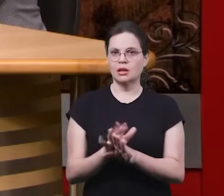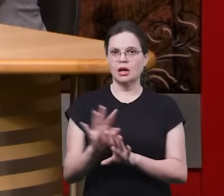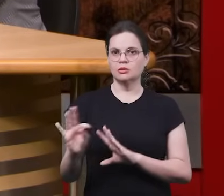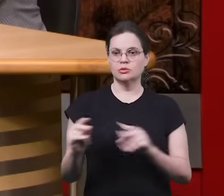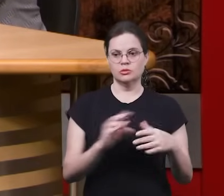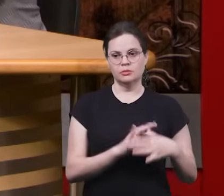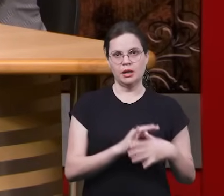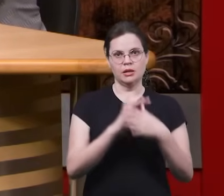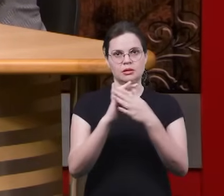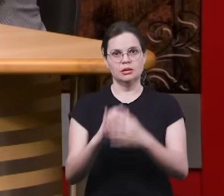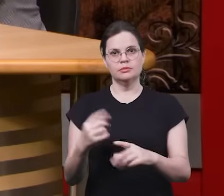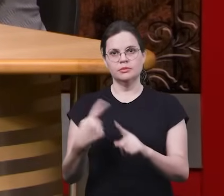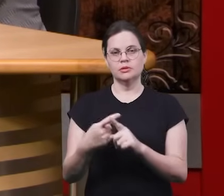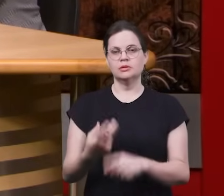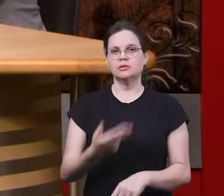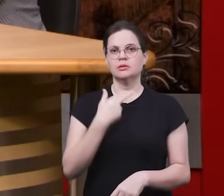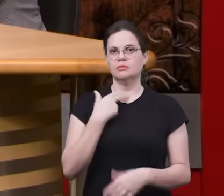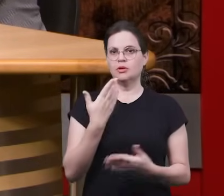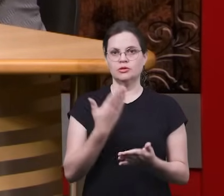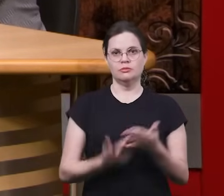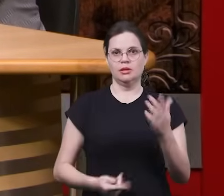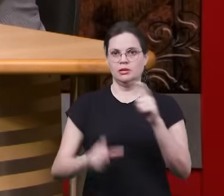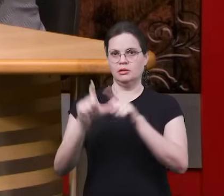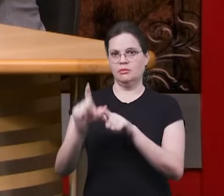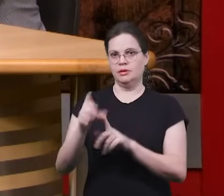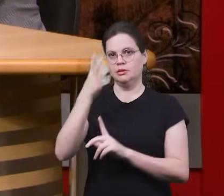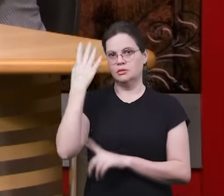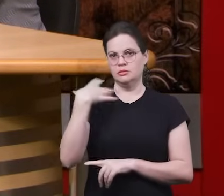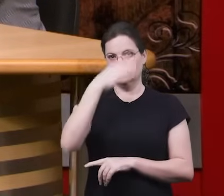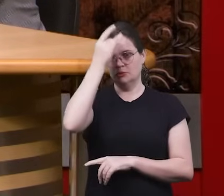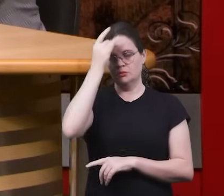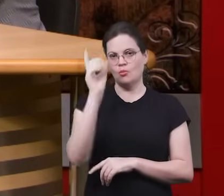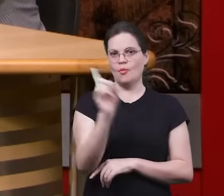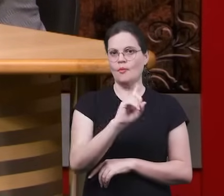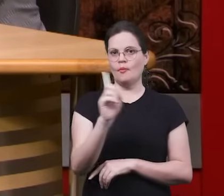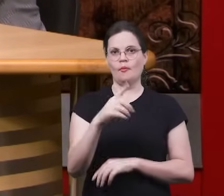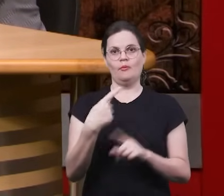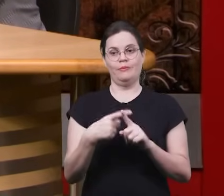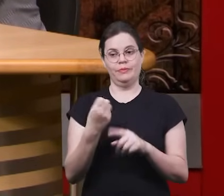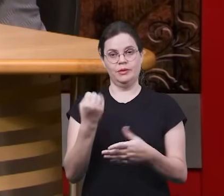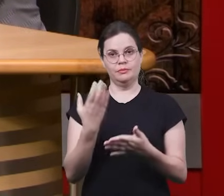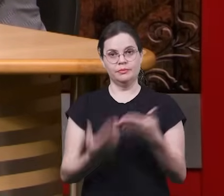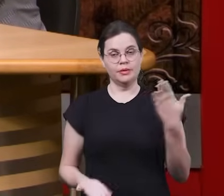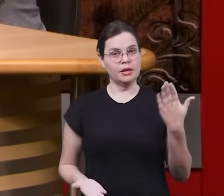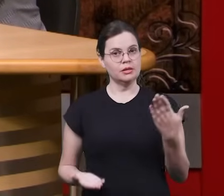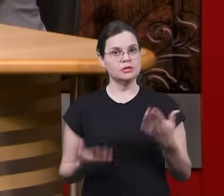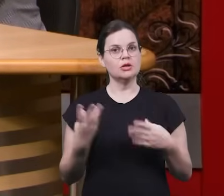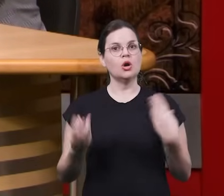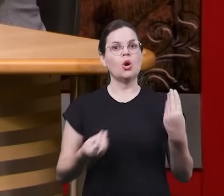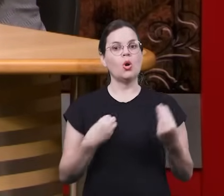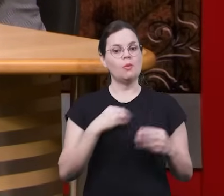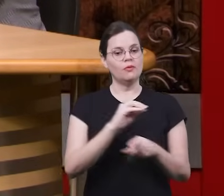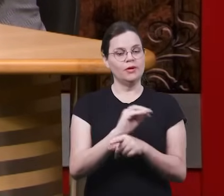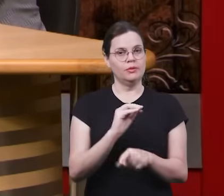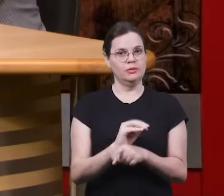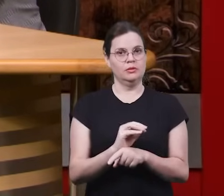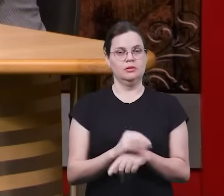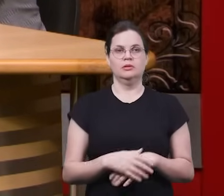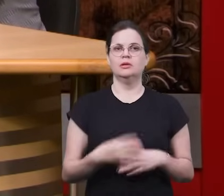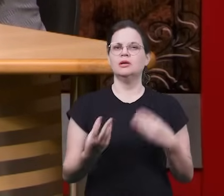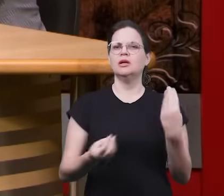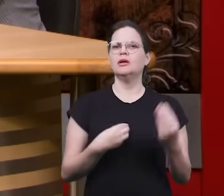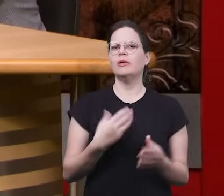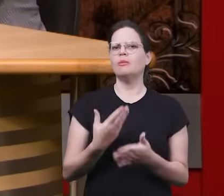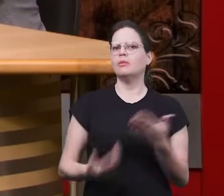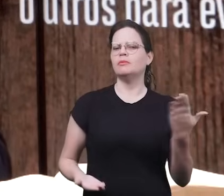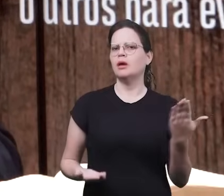ele não perder, porque se ele perder o cajado, ele não tem condição mais de apacentar. E quando é que ele perde